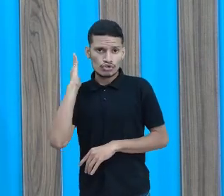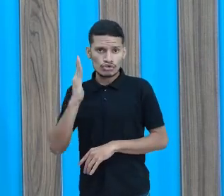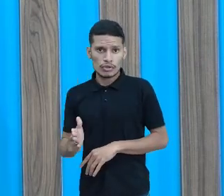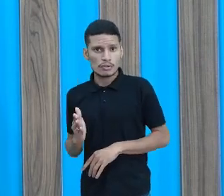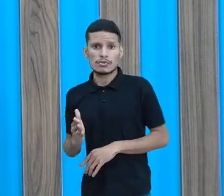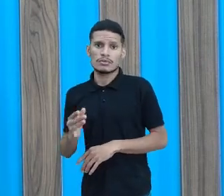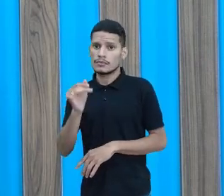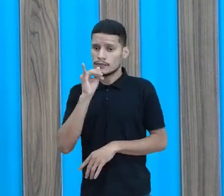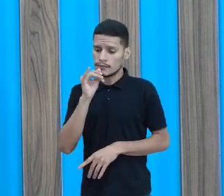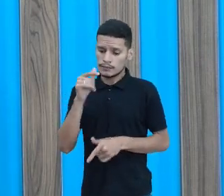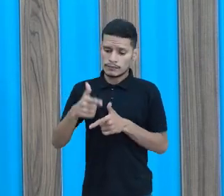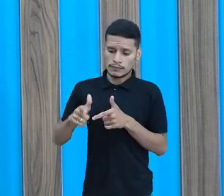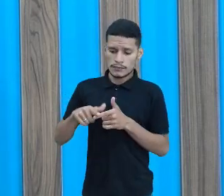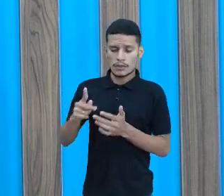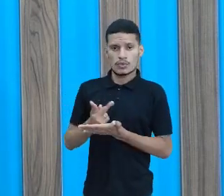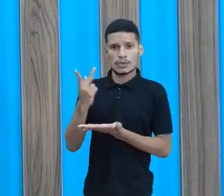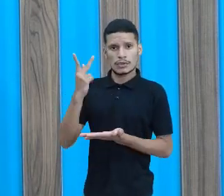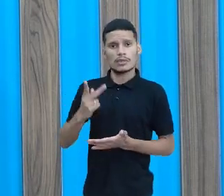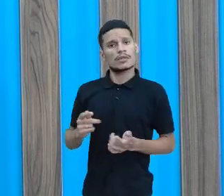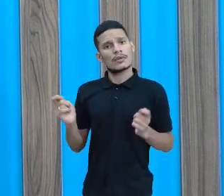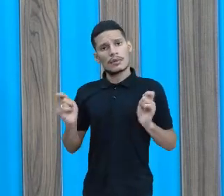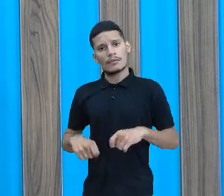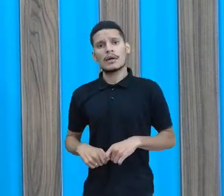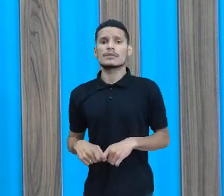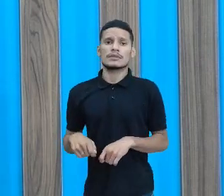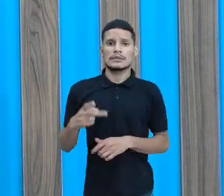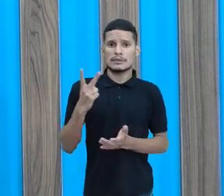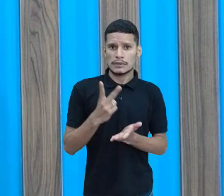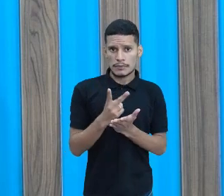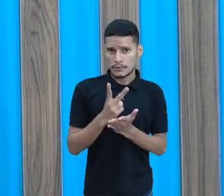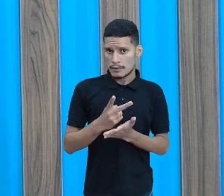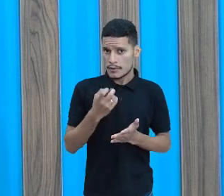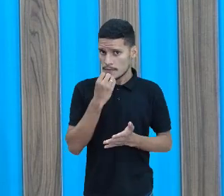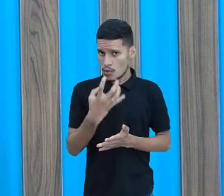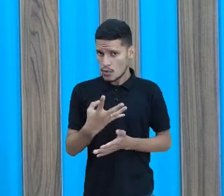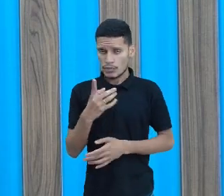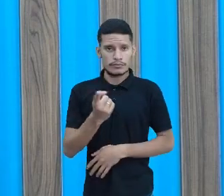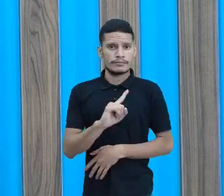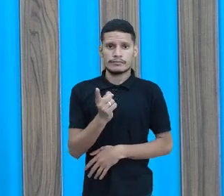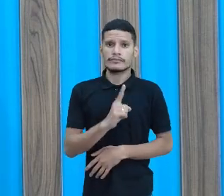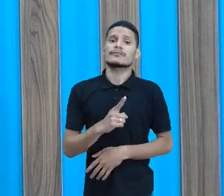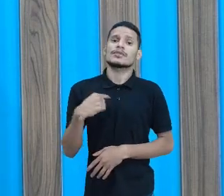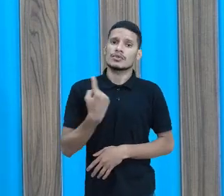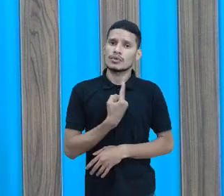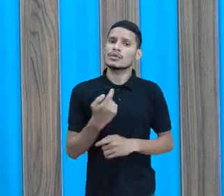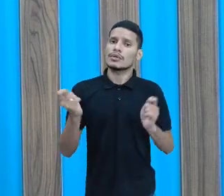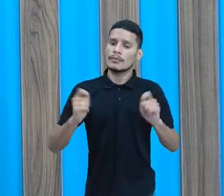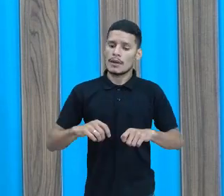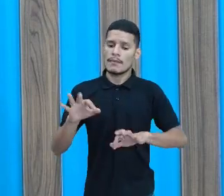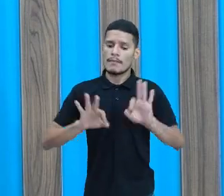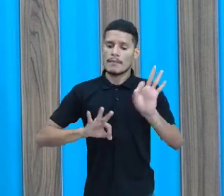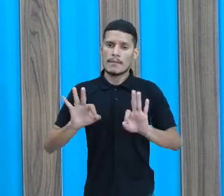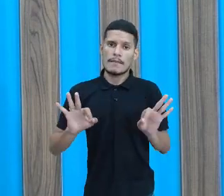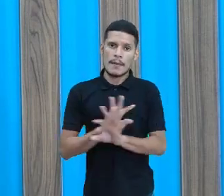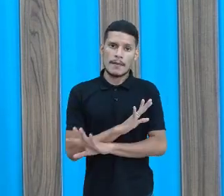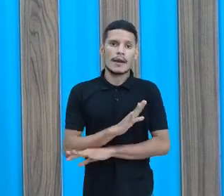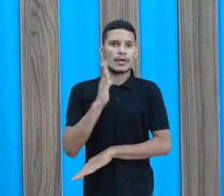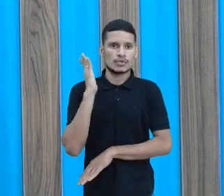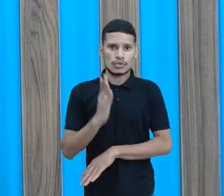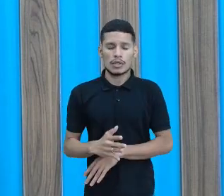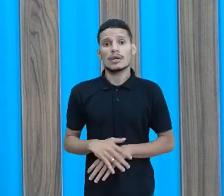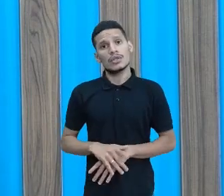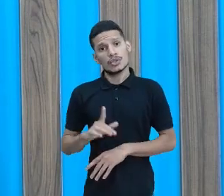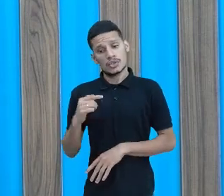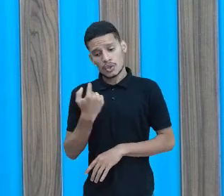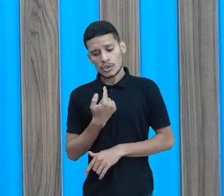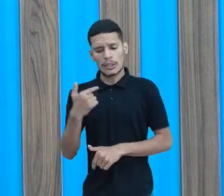acordo com as coisas que podem acontecer, às vezes nem sempre que acontece coisas boas, né? Então a gente tem que estar ali preparado para tudo. Então tem que fazer ali um pezinho